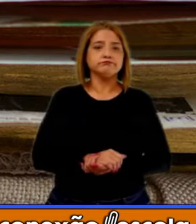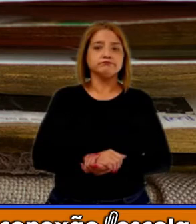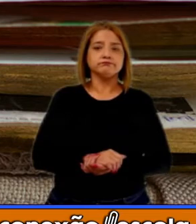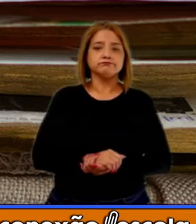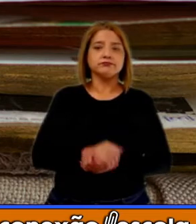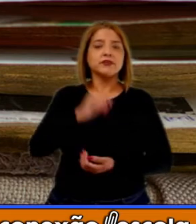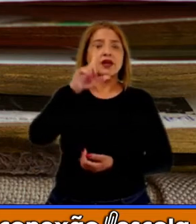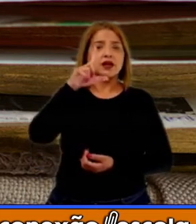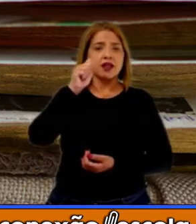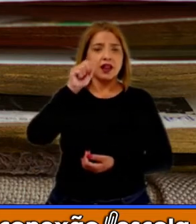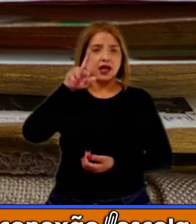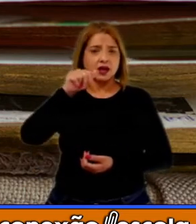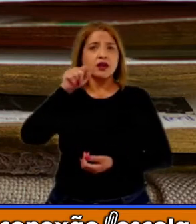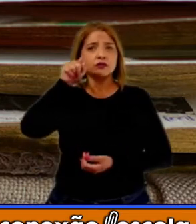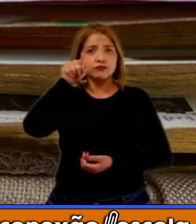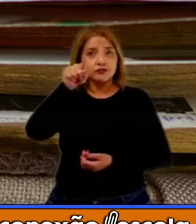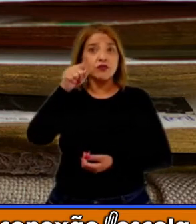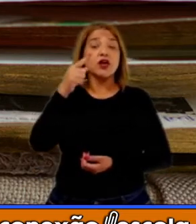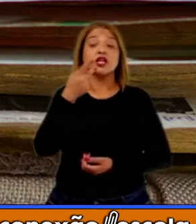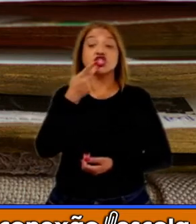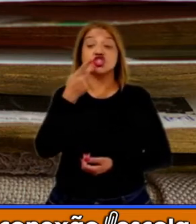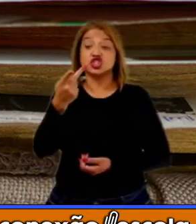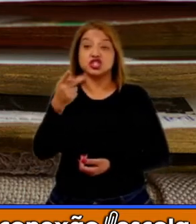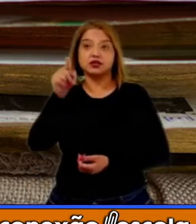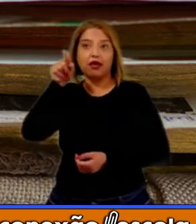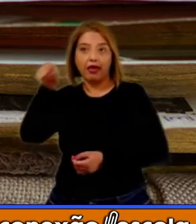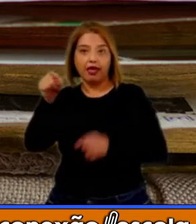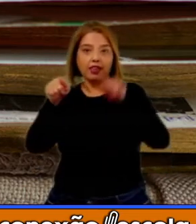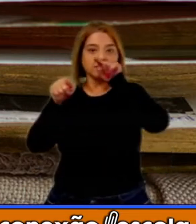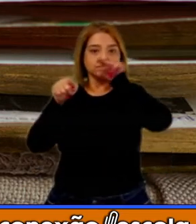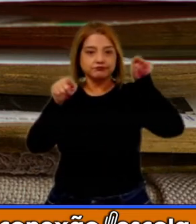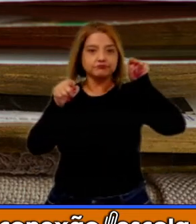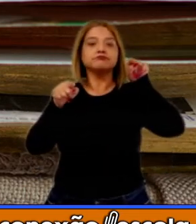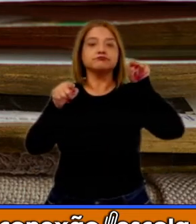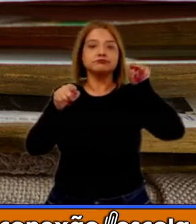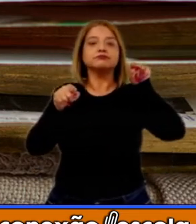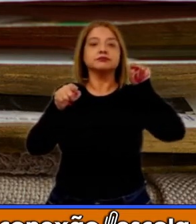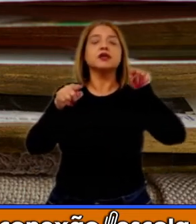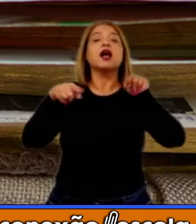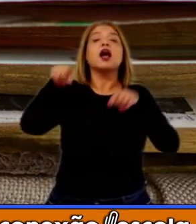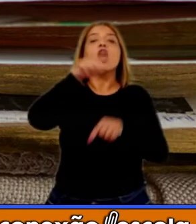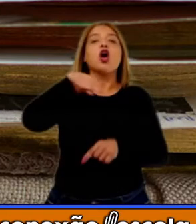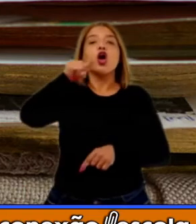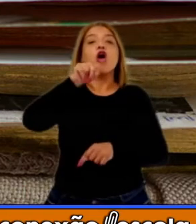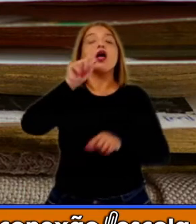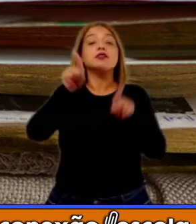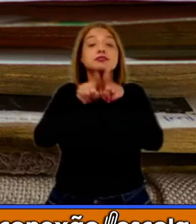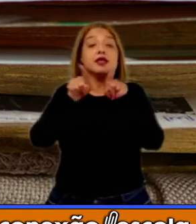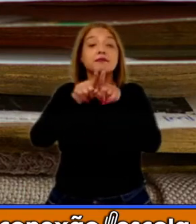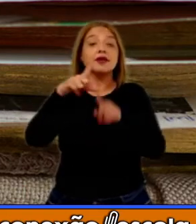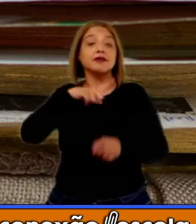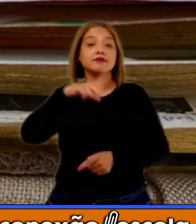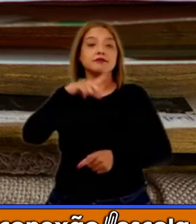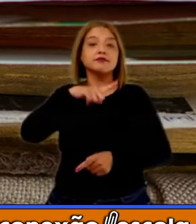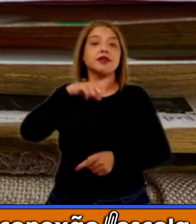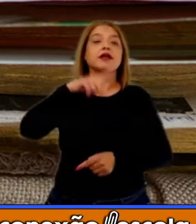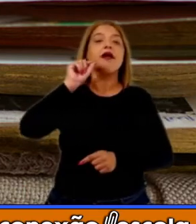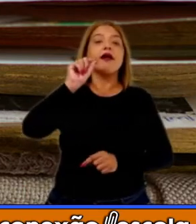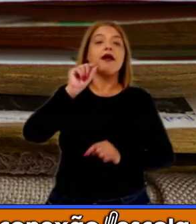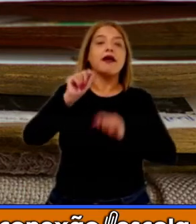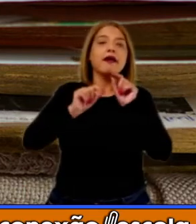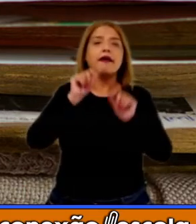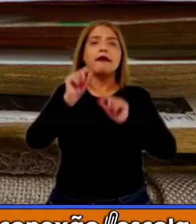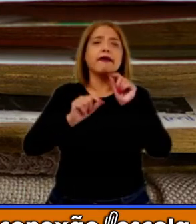Temos também o ponto de interrogação, e é usado quando fazemos uma pergunta, uma